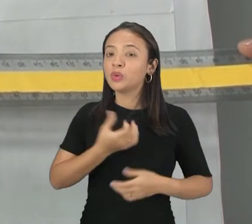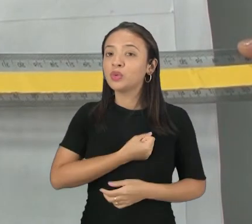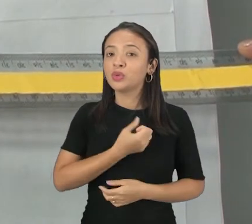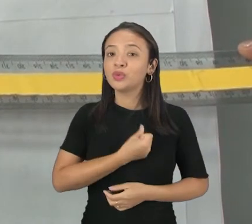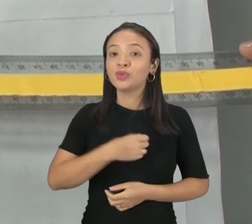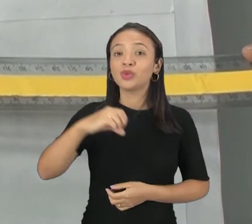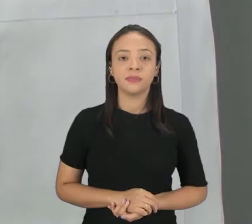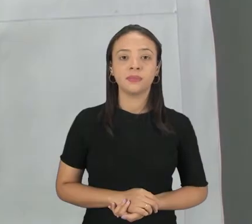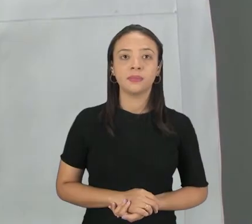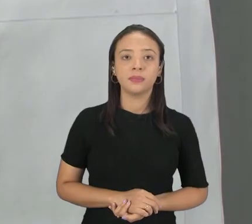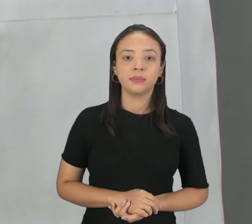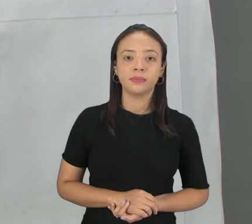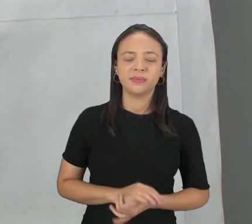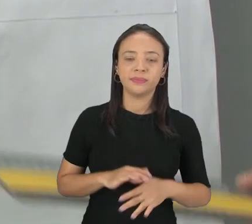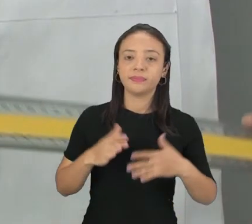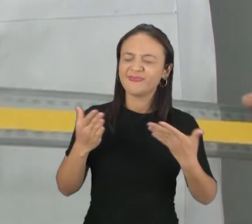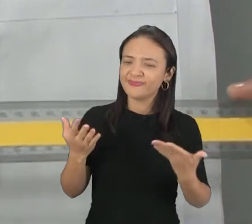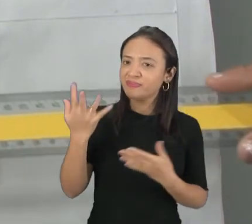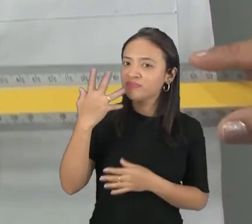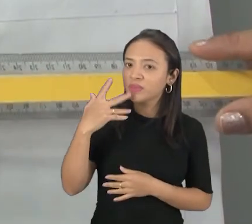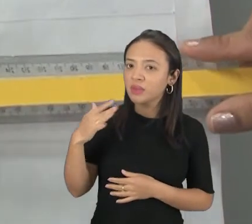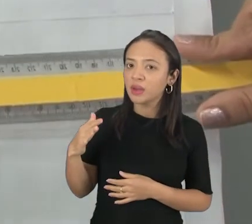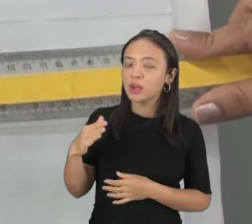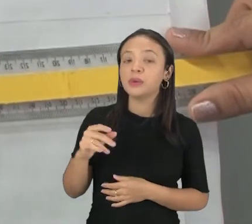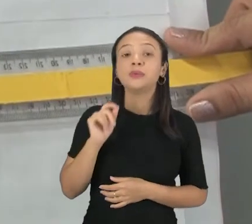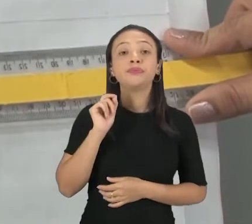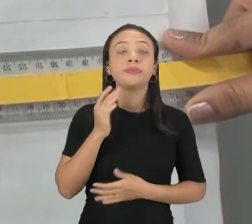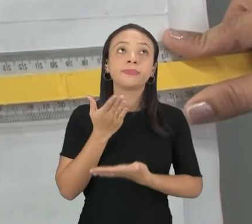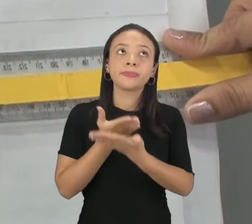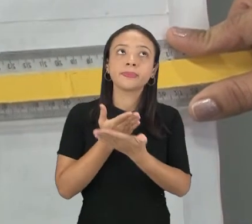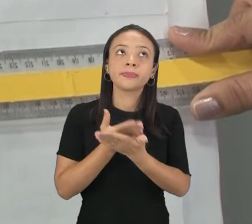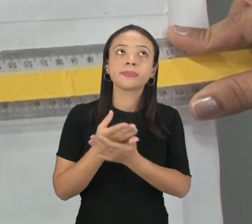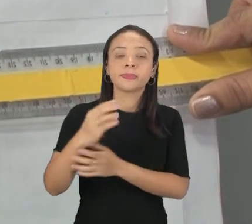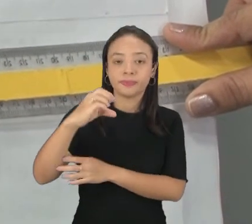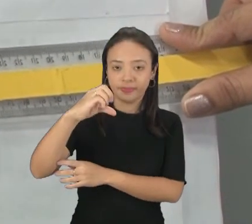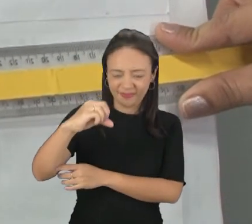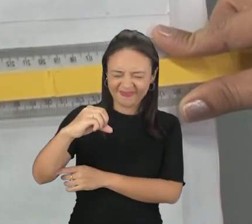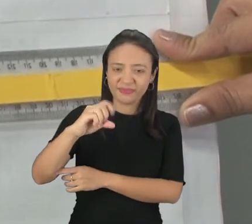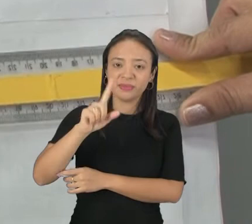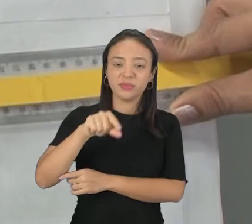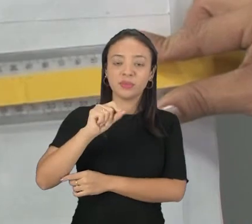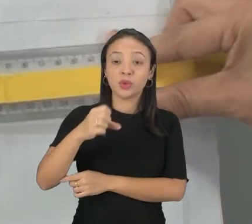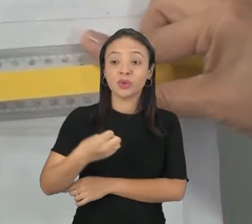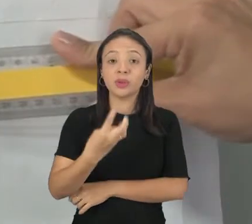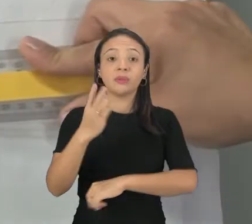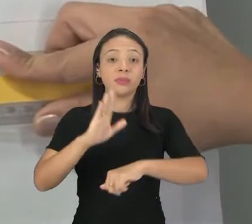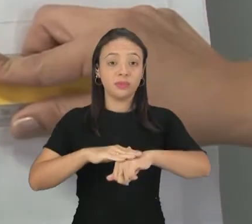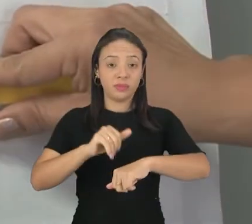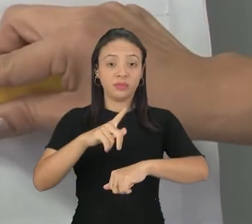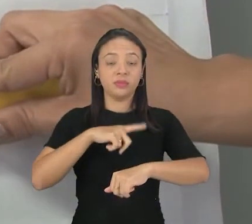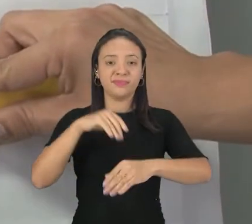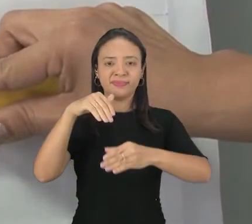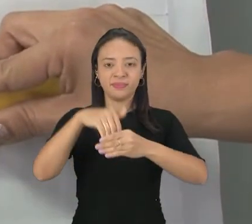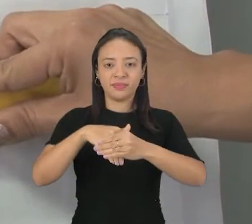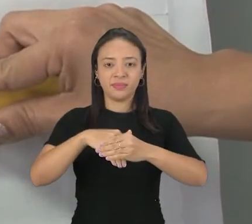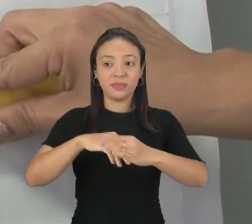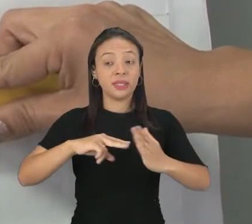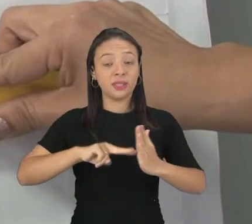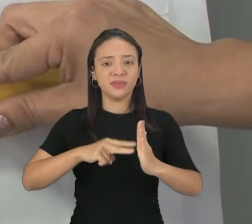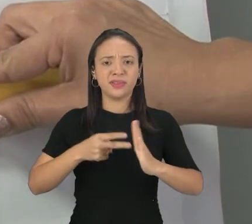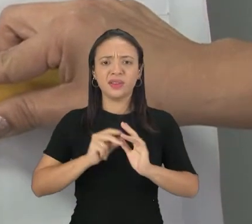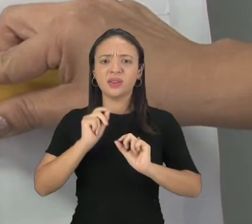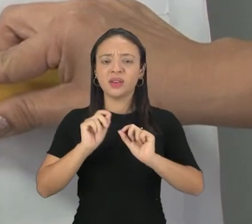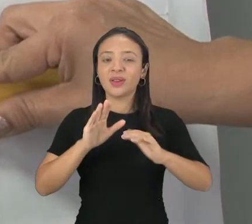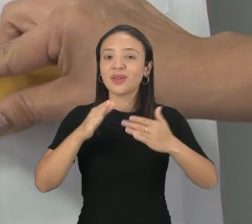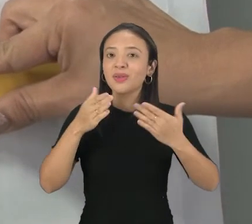o número 9 muito bem bom então nós vimos que nove é a quantidade maior de voltas estão se referindo